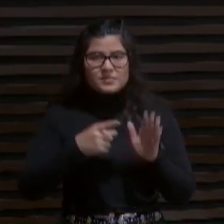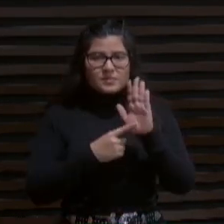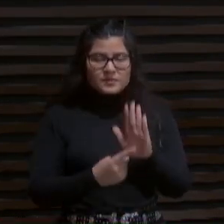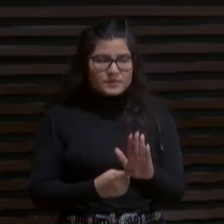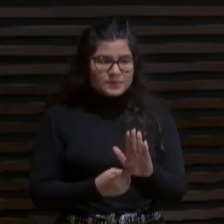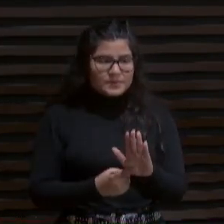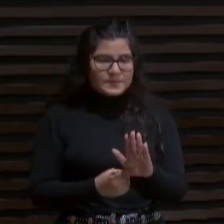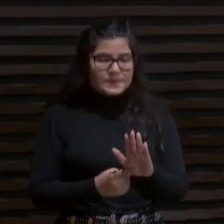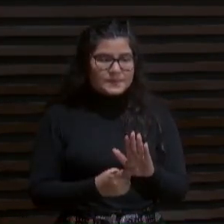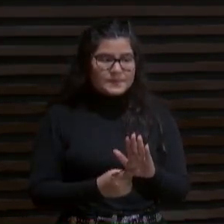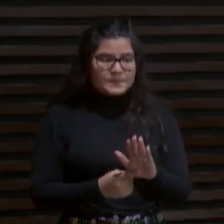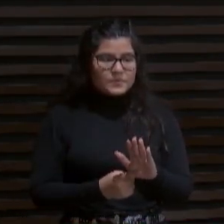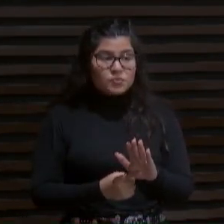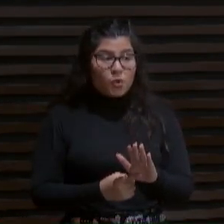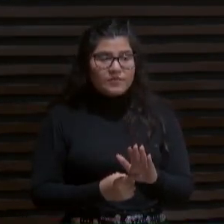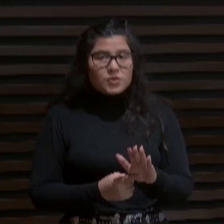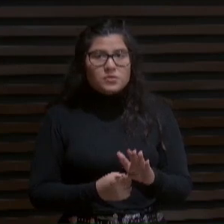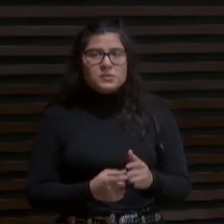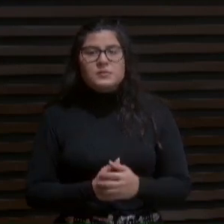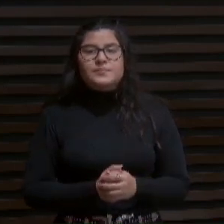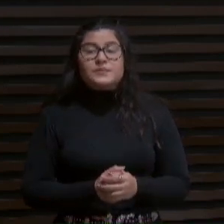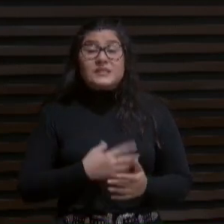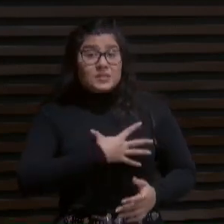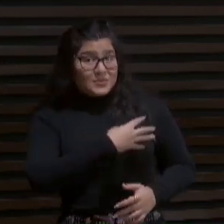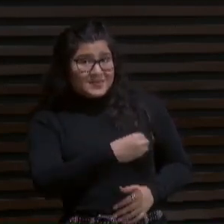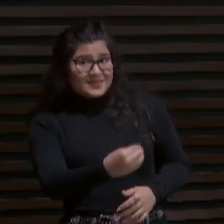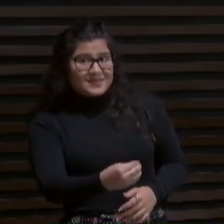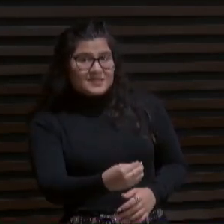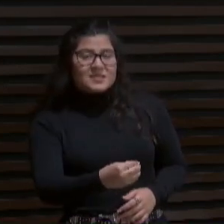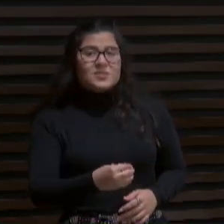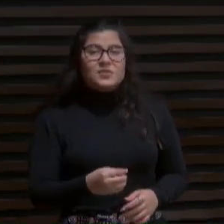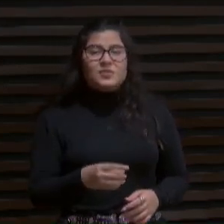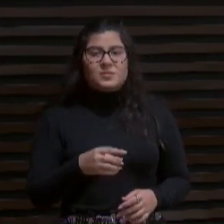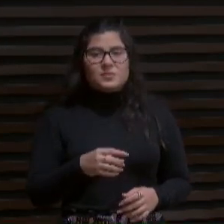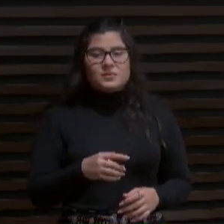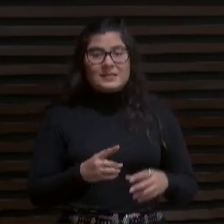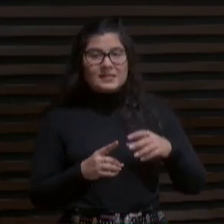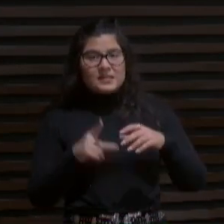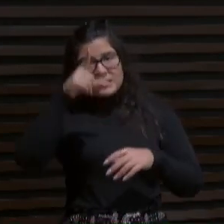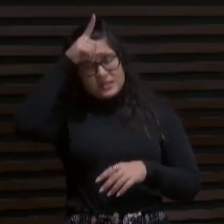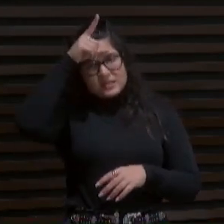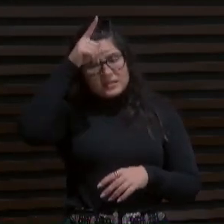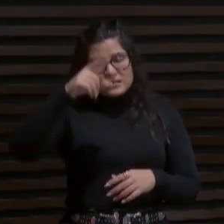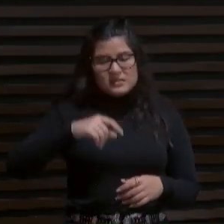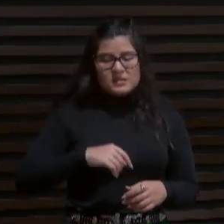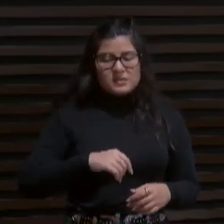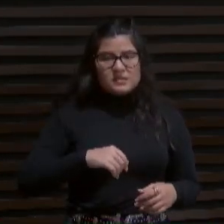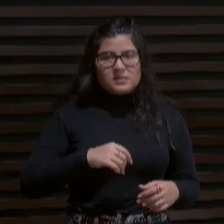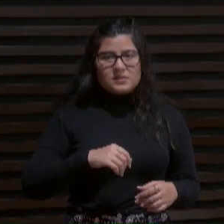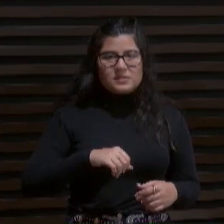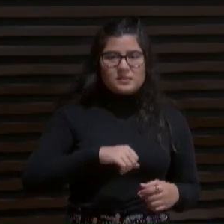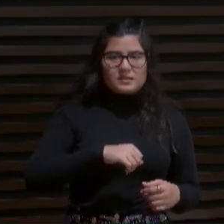seria, com os seus herdeiros e sua descendência, donos de toda aquela terra. Deus